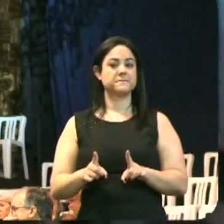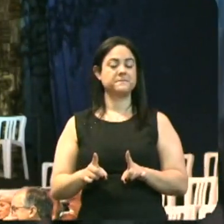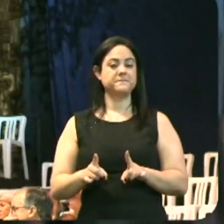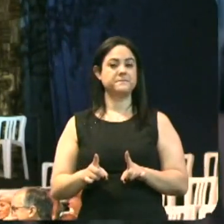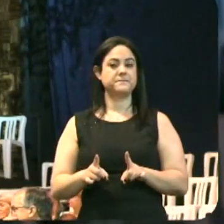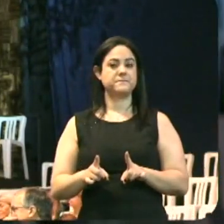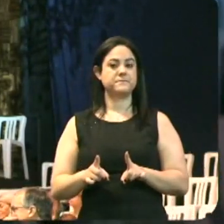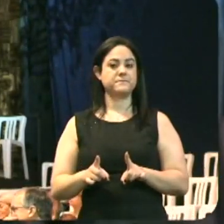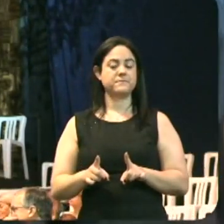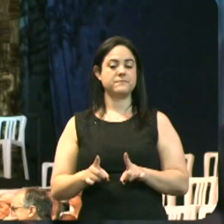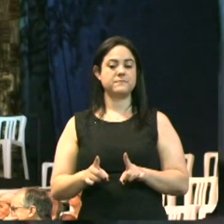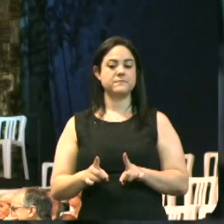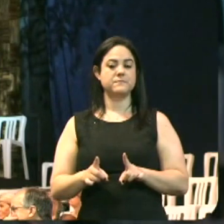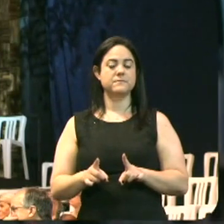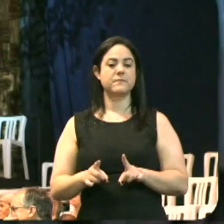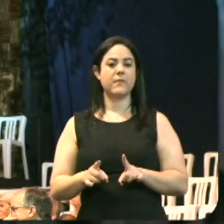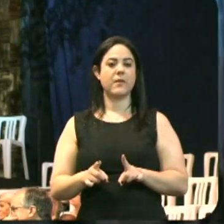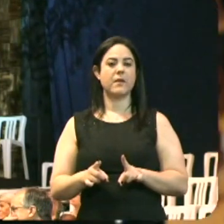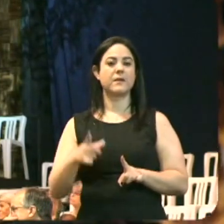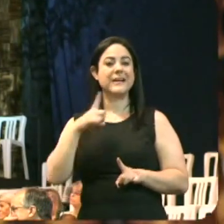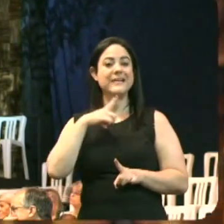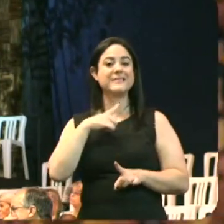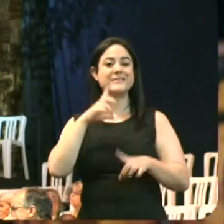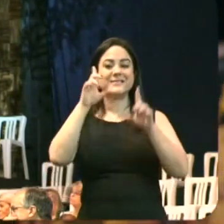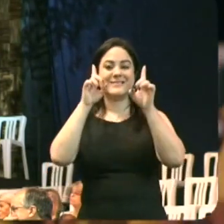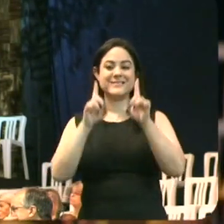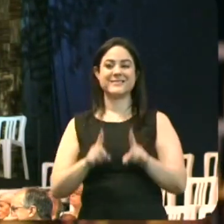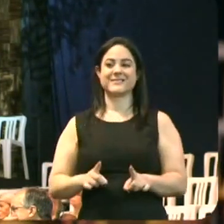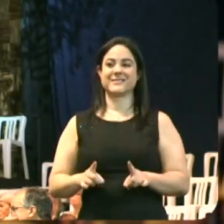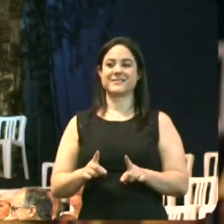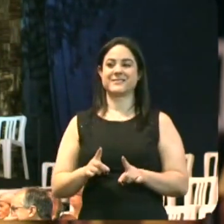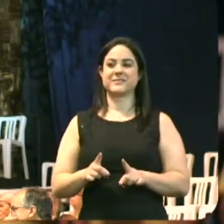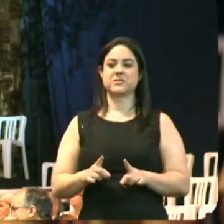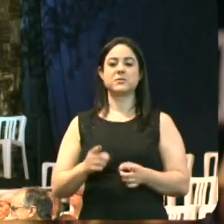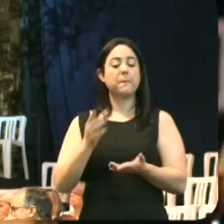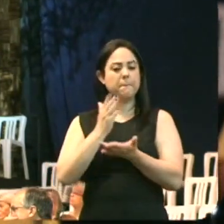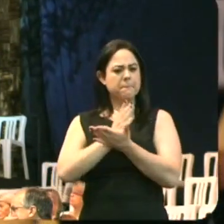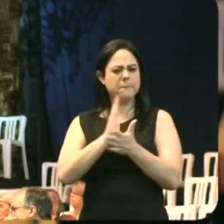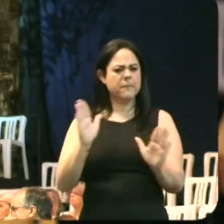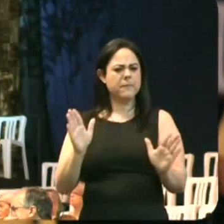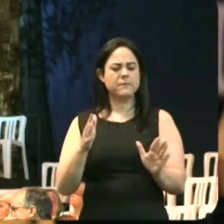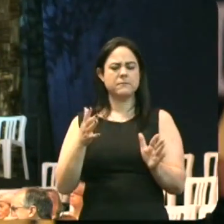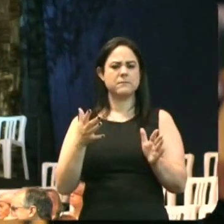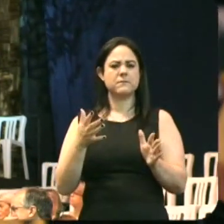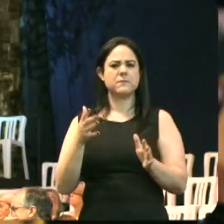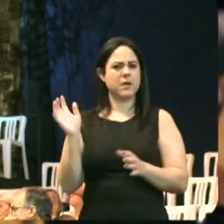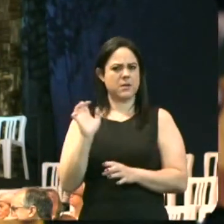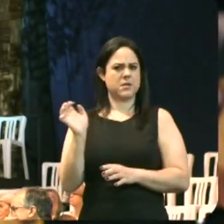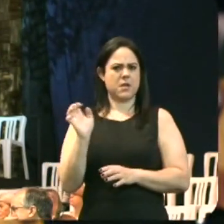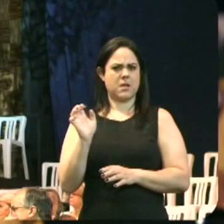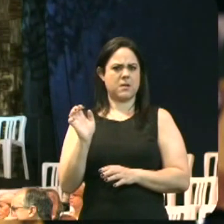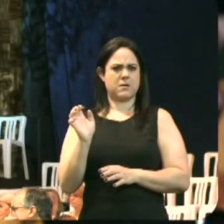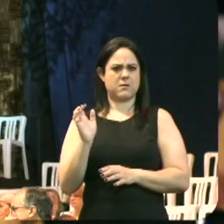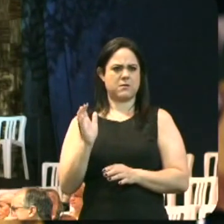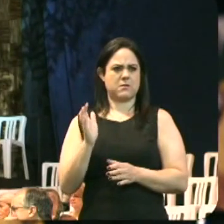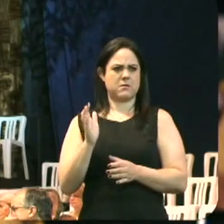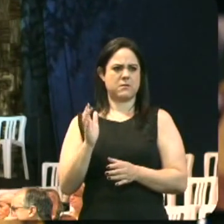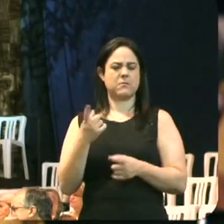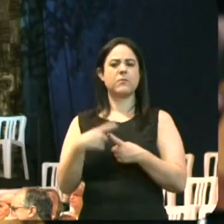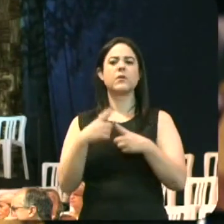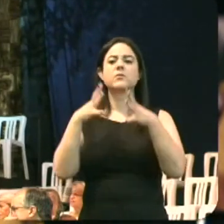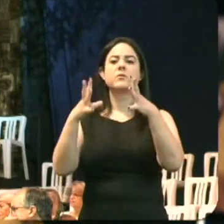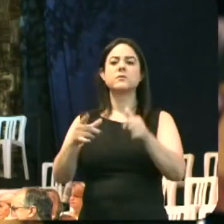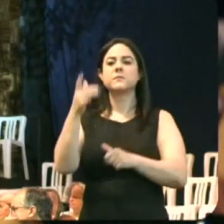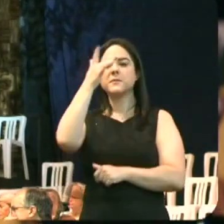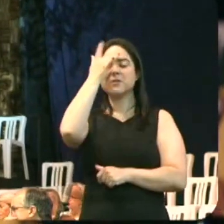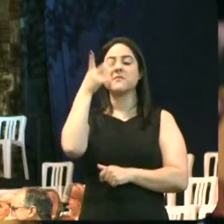absurda, pelo direito de não ser mais gay. Você acredita nisso? Porque todo mundo